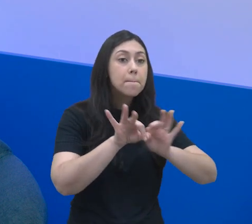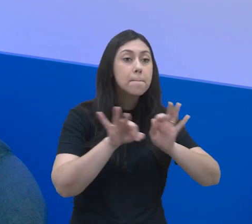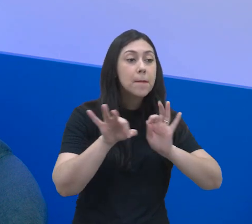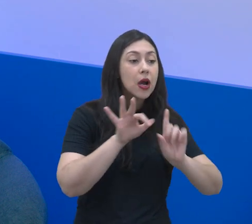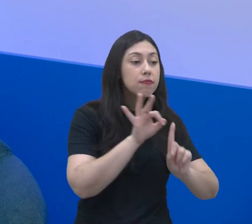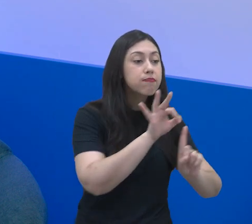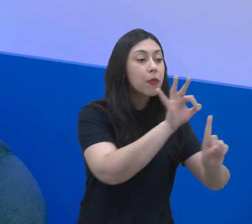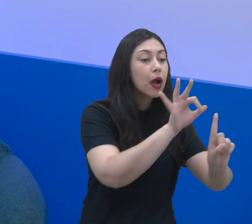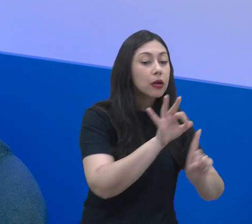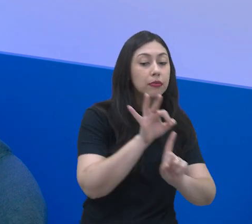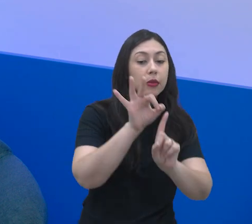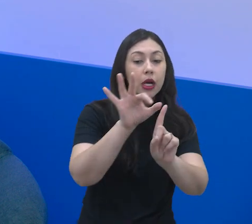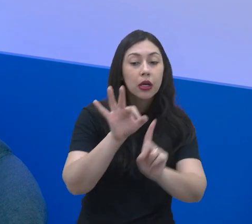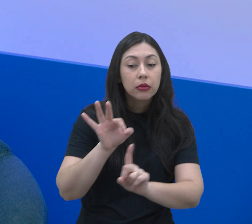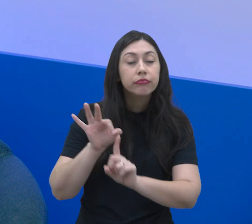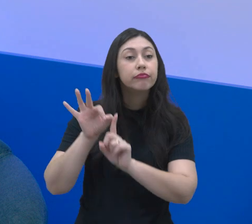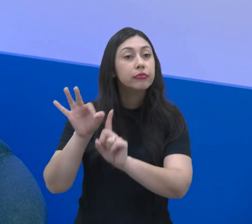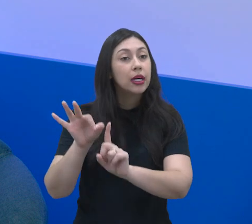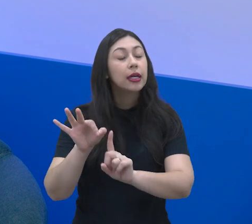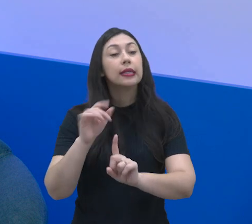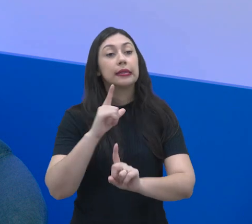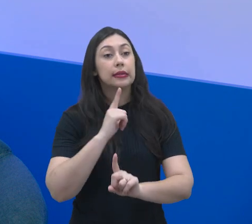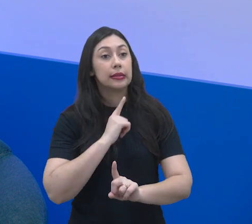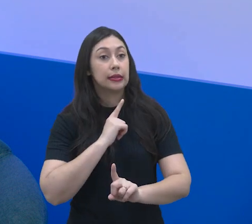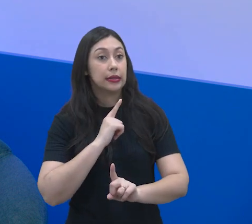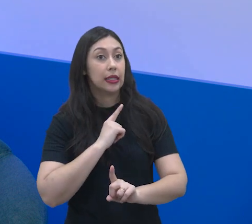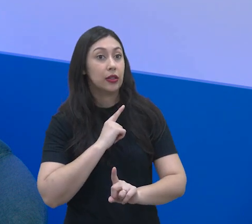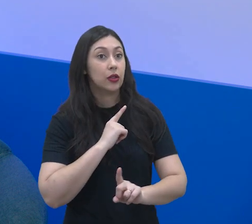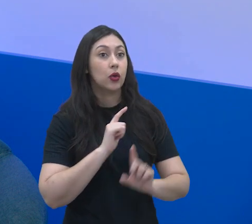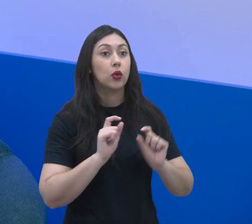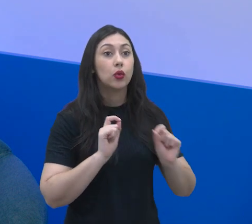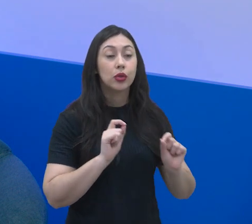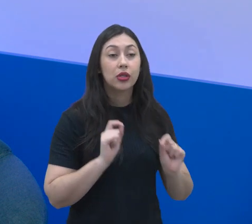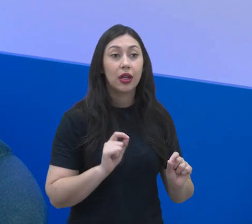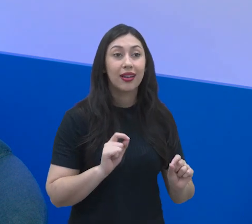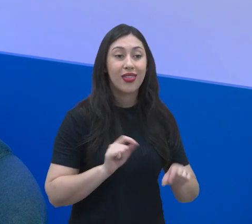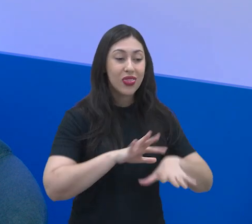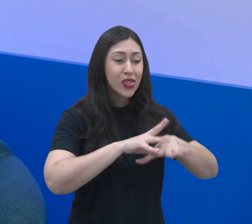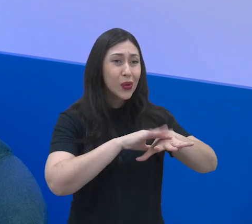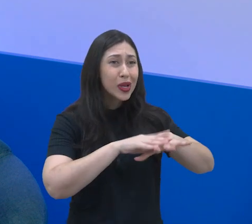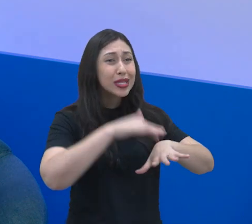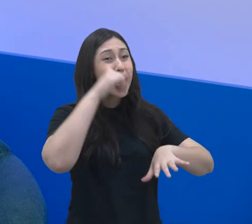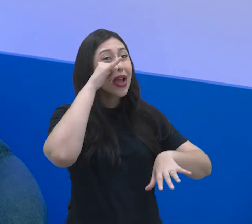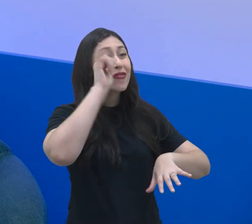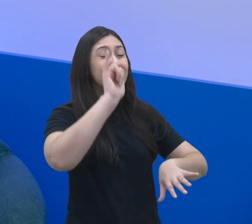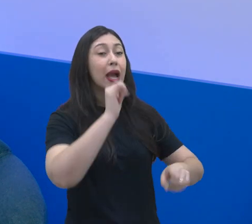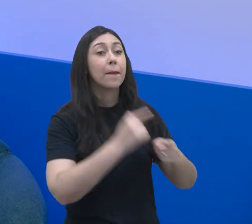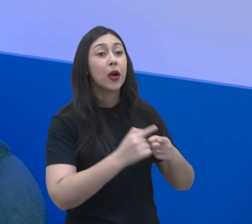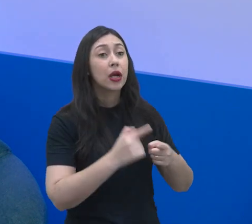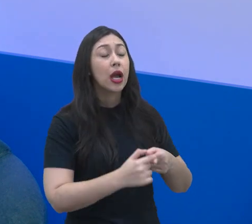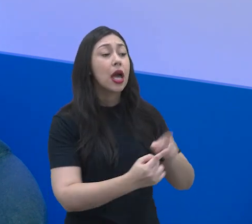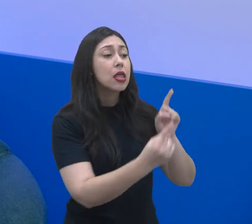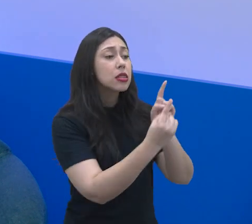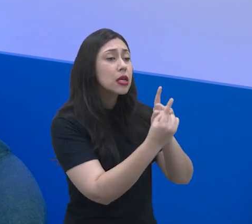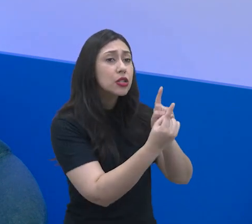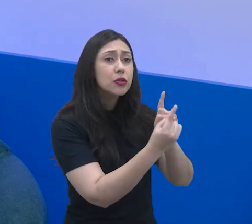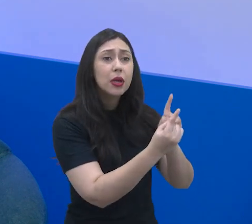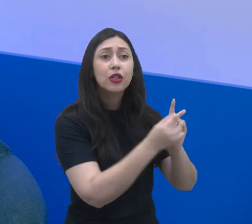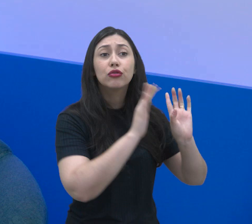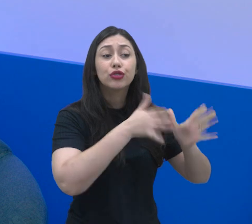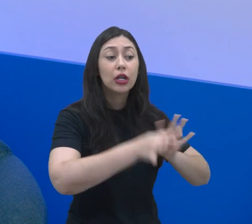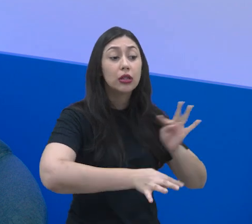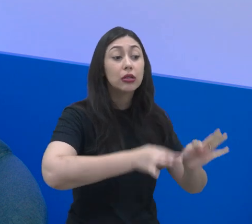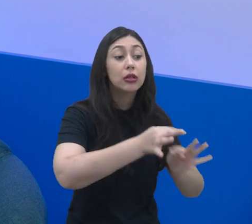da necessidade dos pacientes, fazendo com que a gente tenha menos doenças crônicas, porque aquele paciente que é atendido, ele passa por